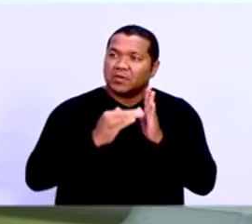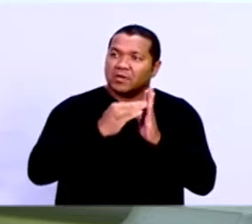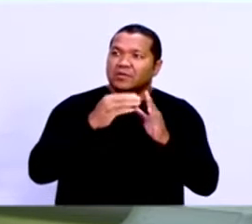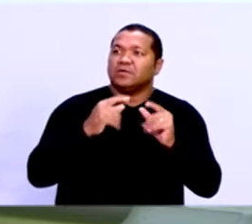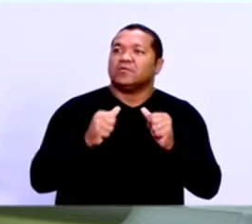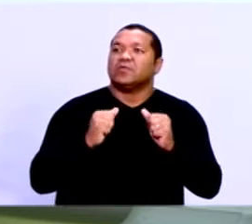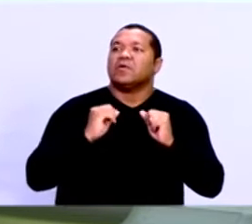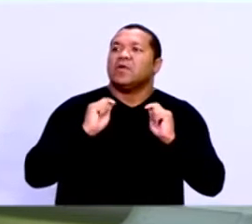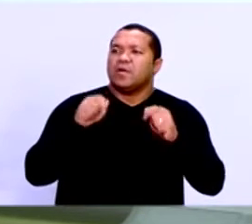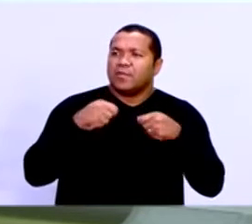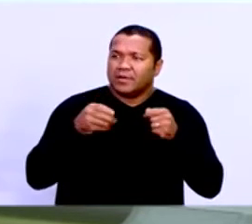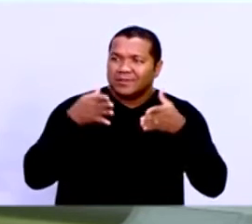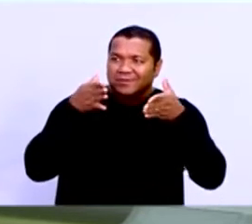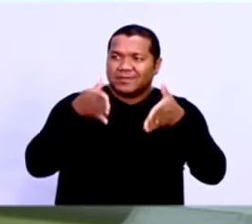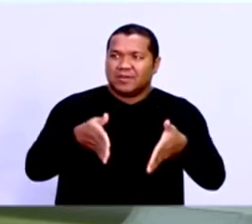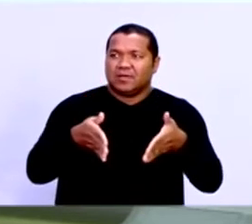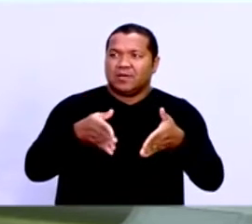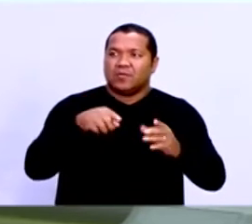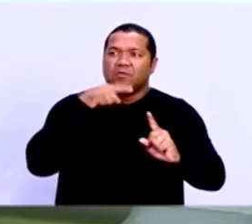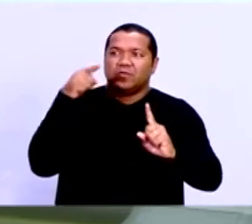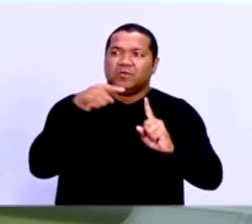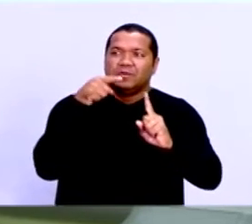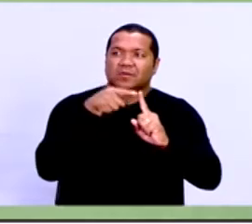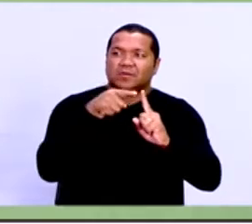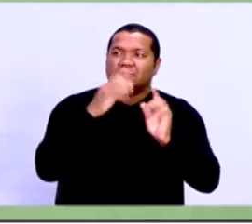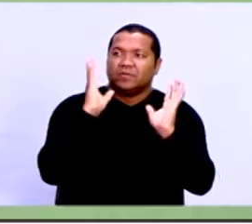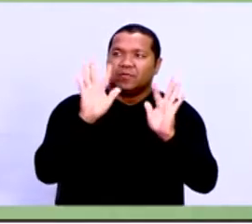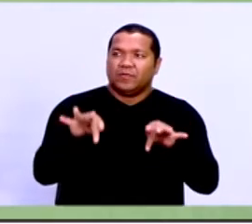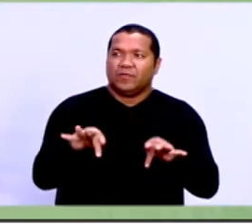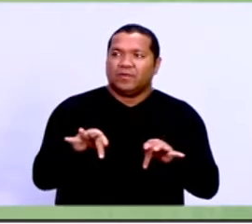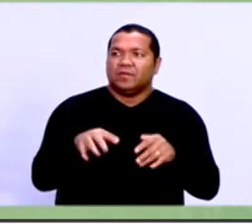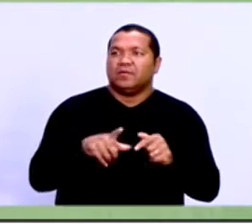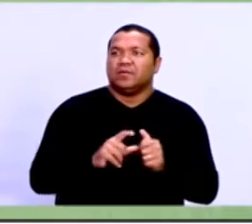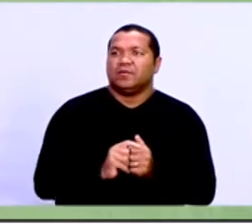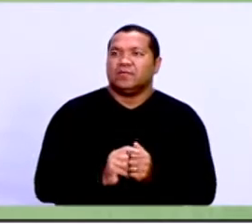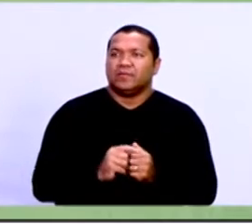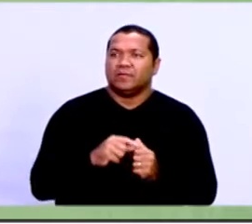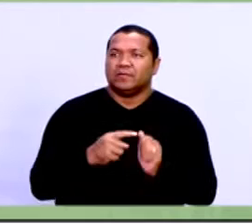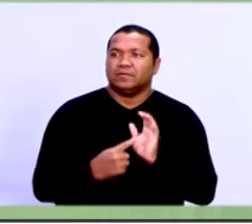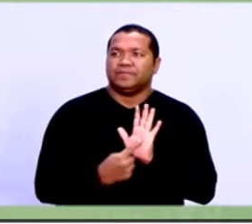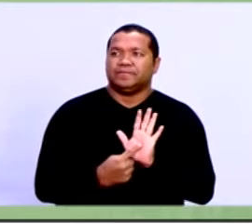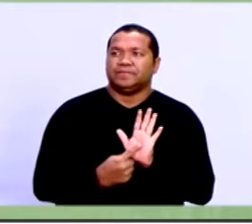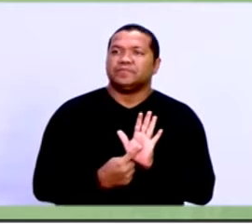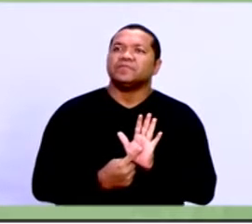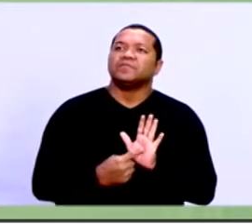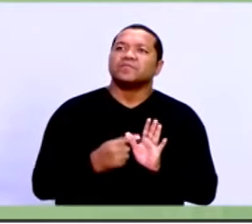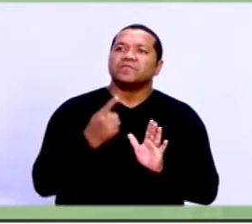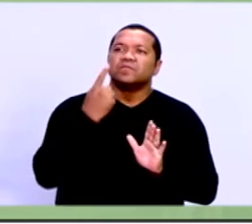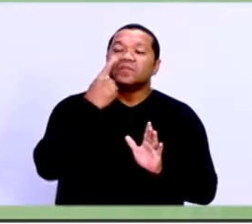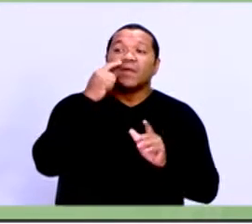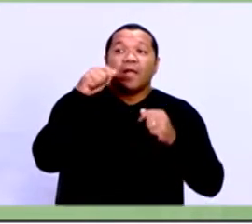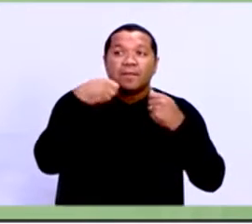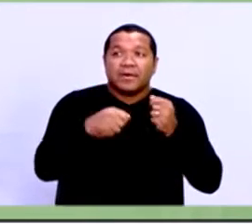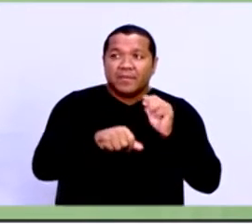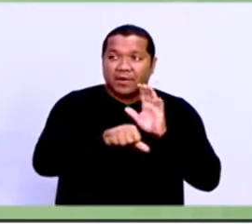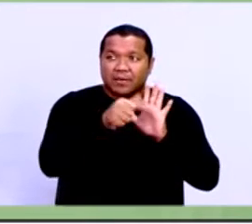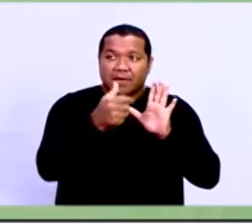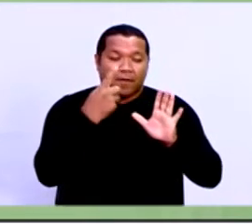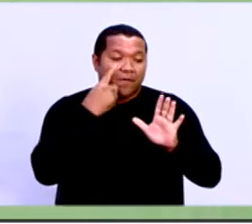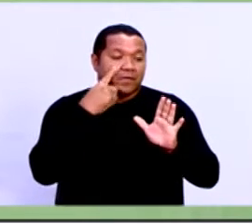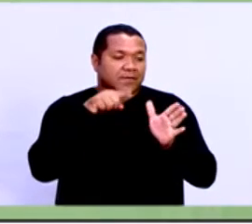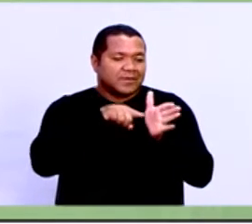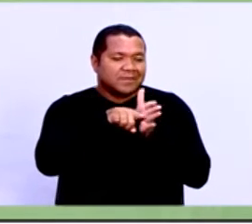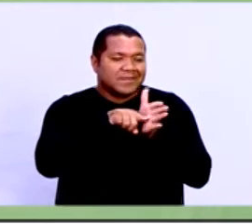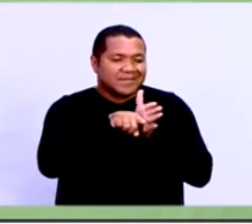o nosso objetivo seja alcançado ao final dele vamos aqui os slides levantamento e análise de requisitos é a